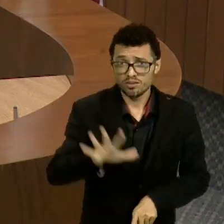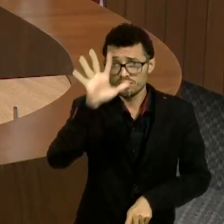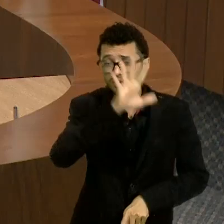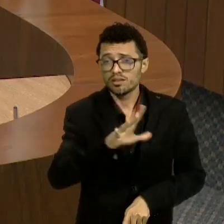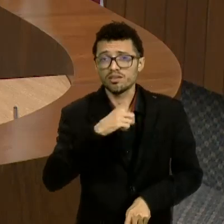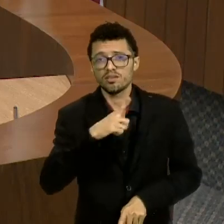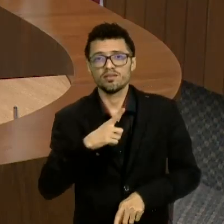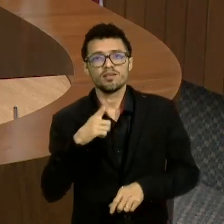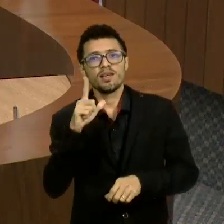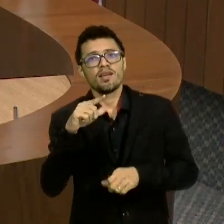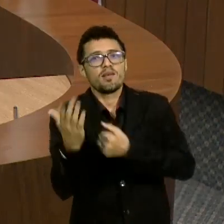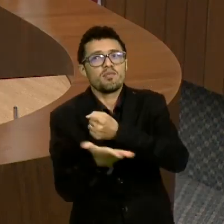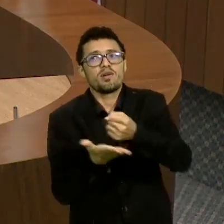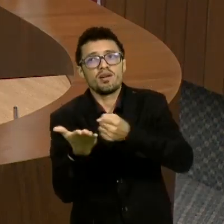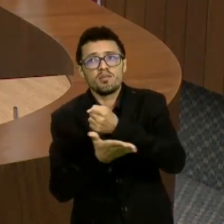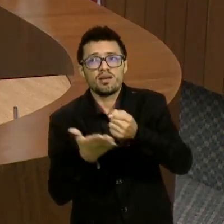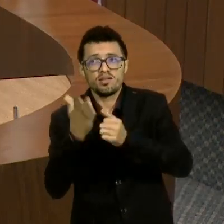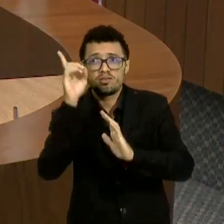direitos